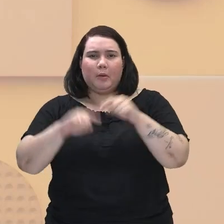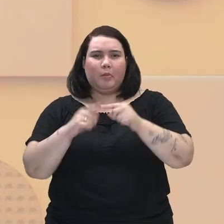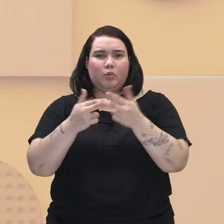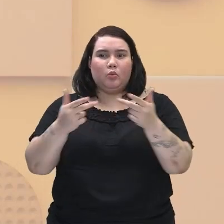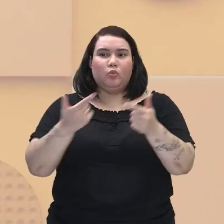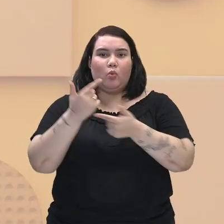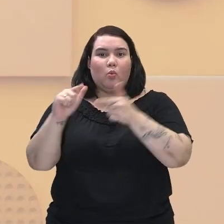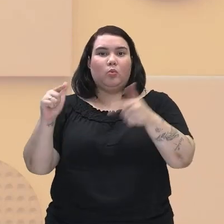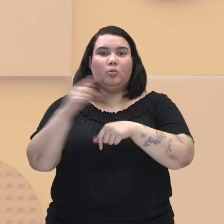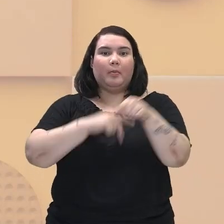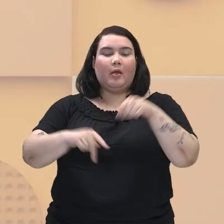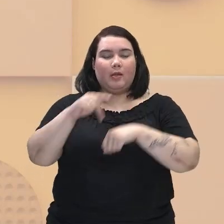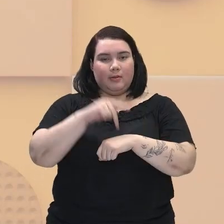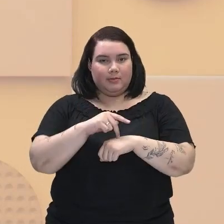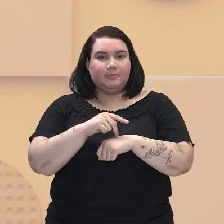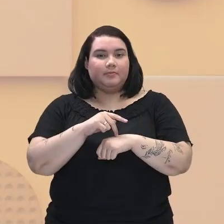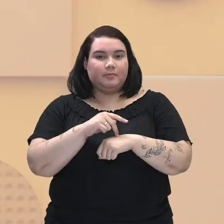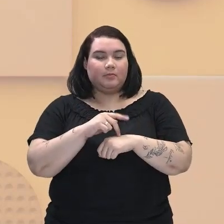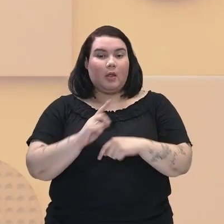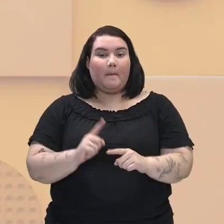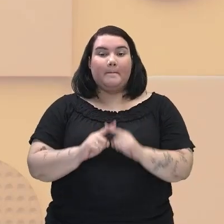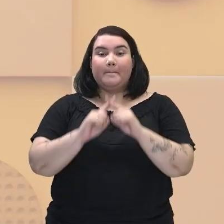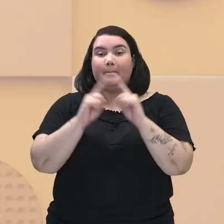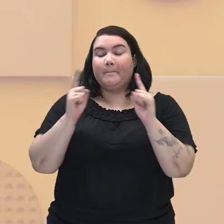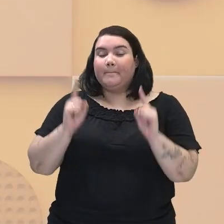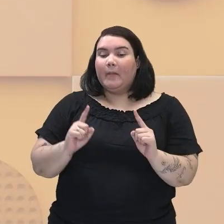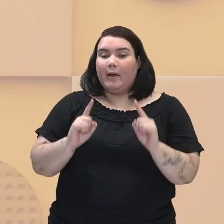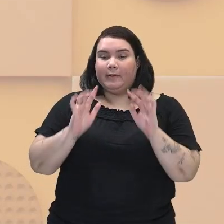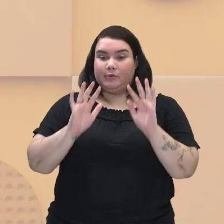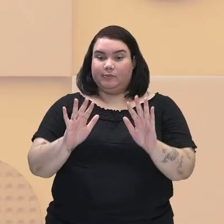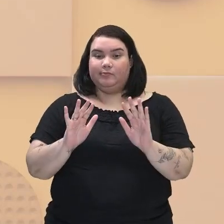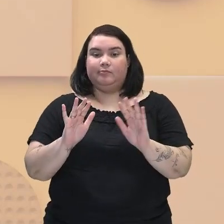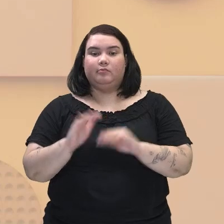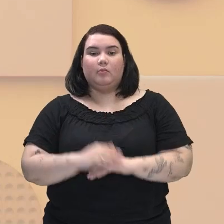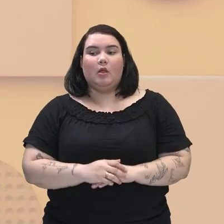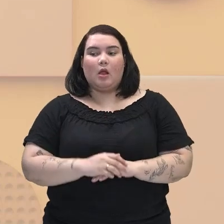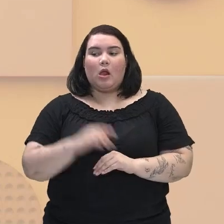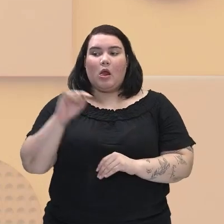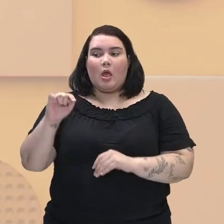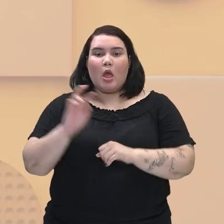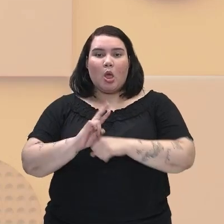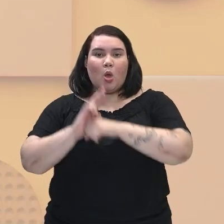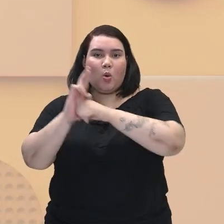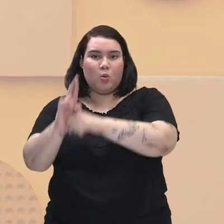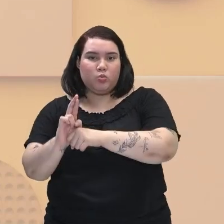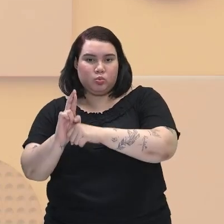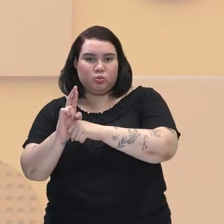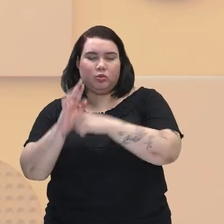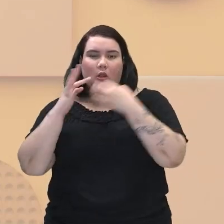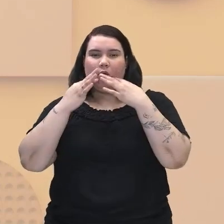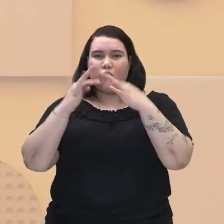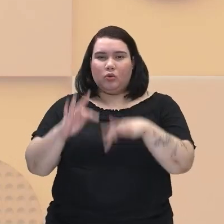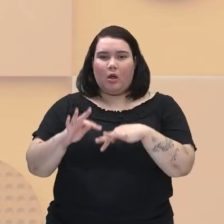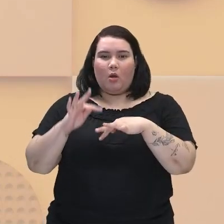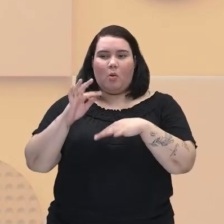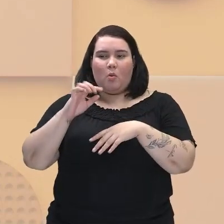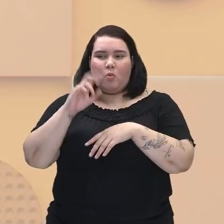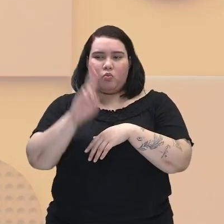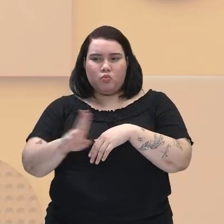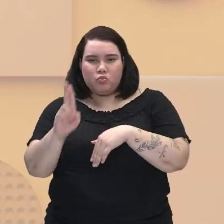compreenda, explorar recursos, explorar outros territórios, precisa-se de